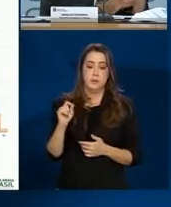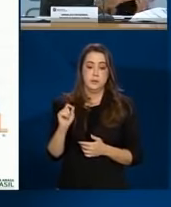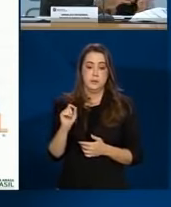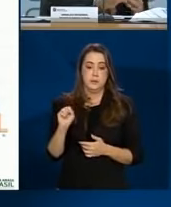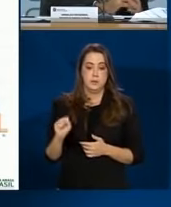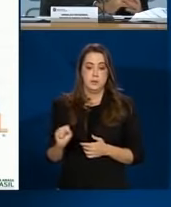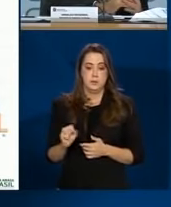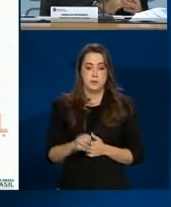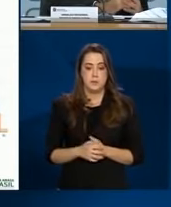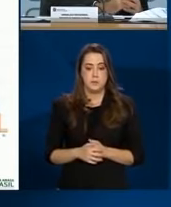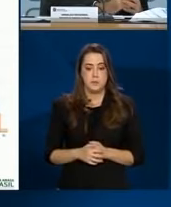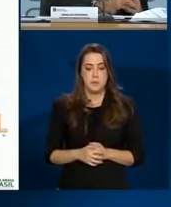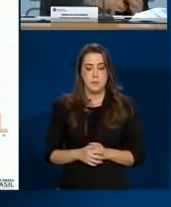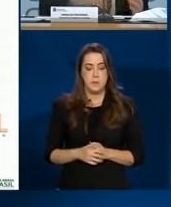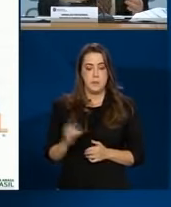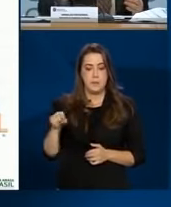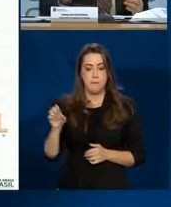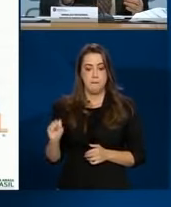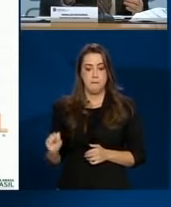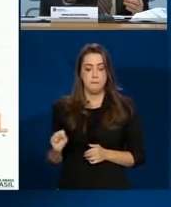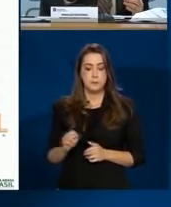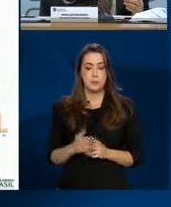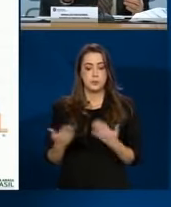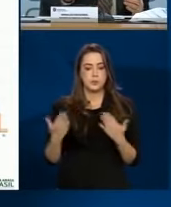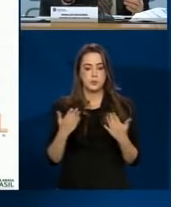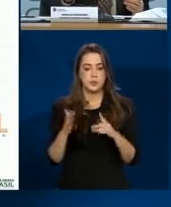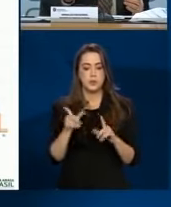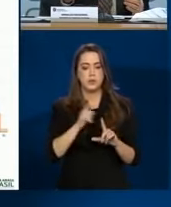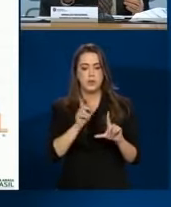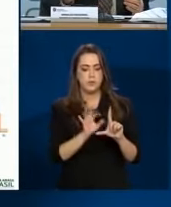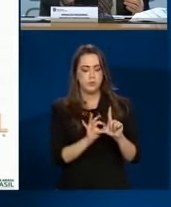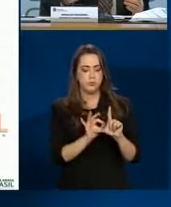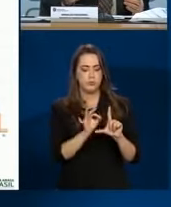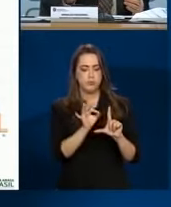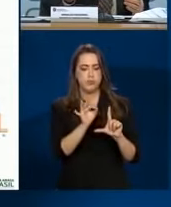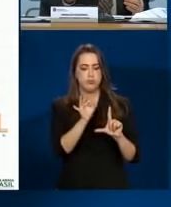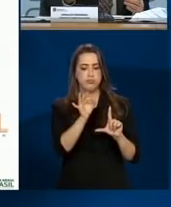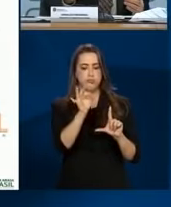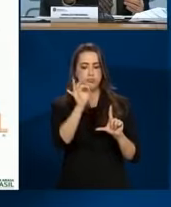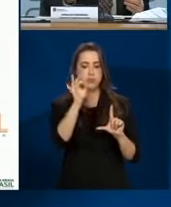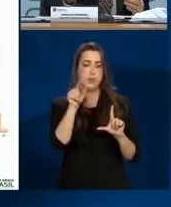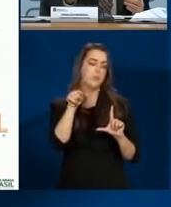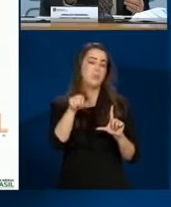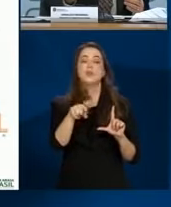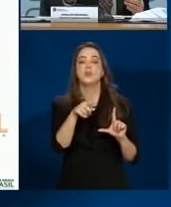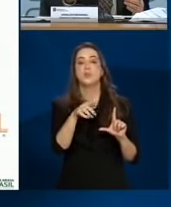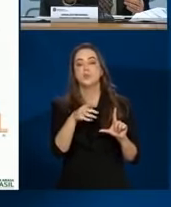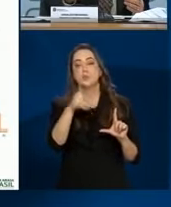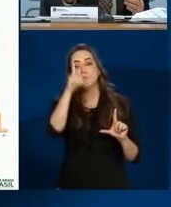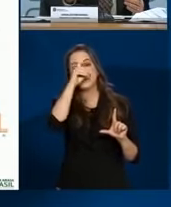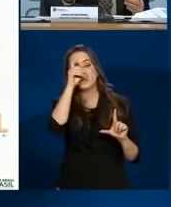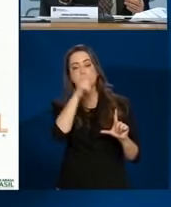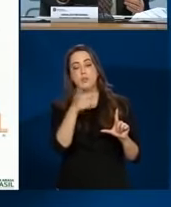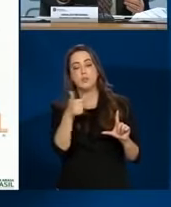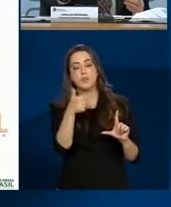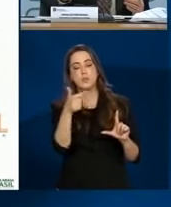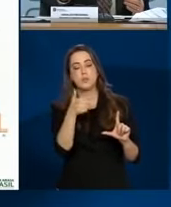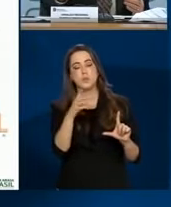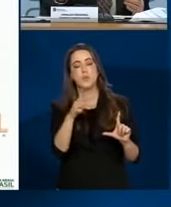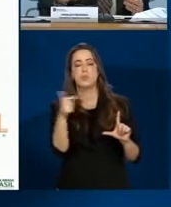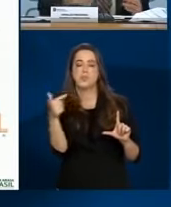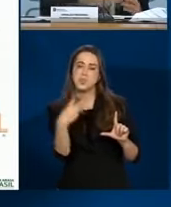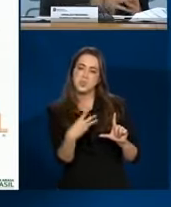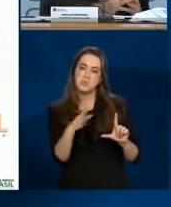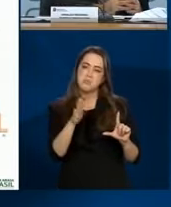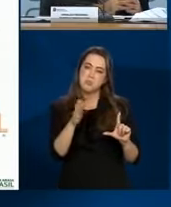sul, né, que acabamos de mostrar na região sul. Teve um aumento das hospitalizações da 22ª à 23ª,